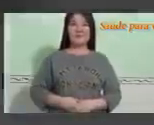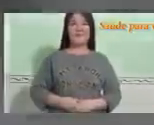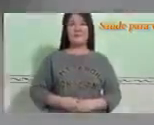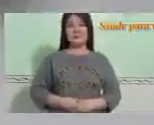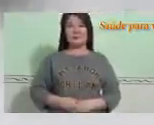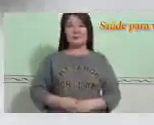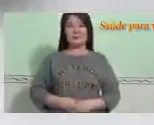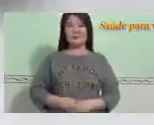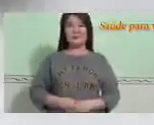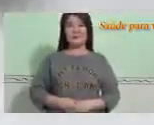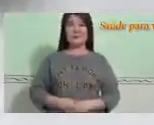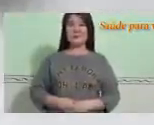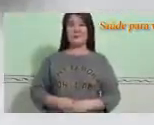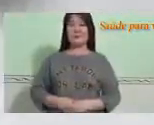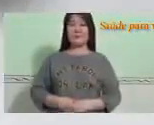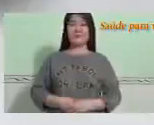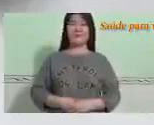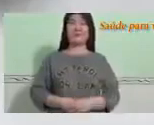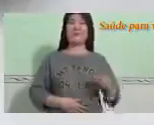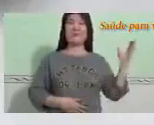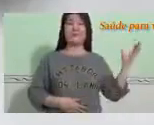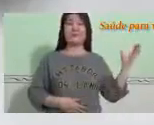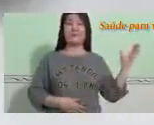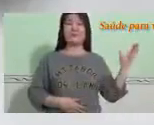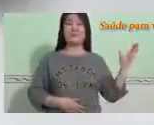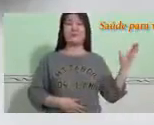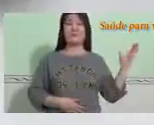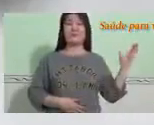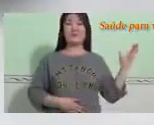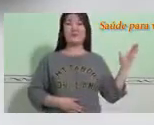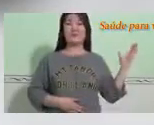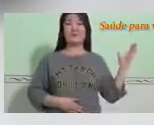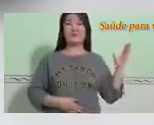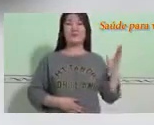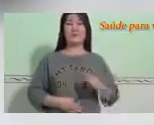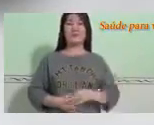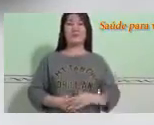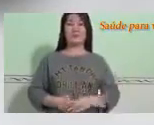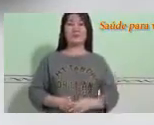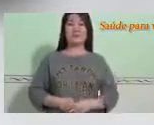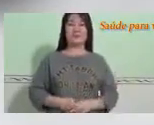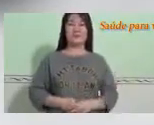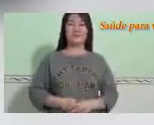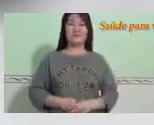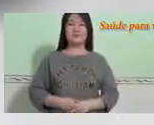Guaraná recomendada para obter seus efeitos benéficos seres coisas ao devaria de acordo com o peso